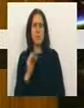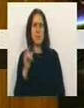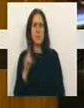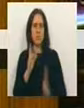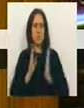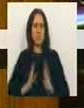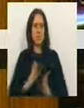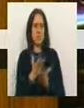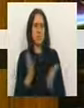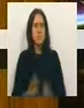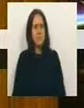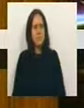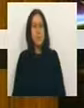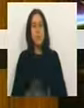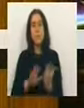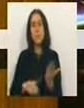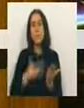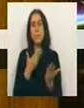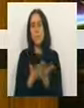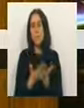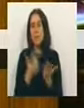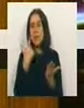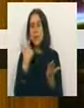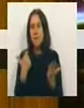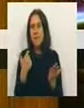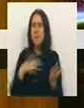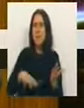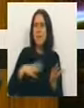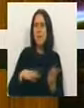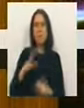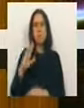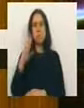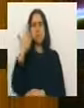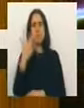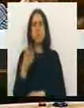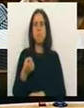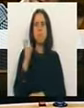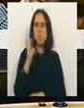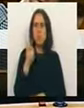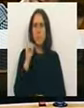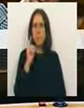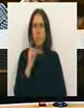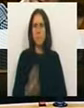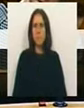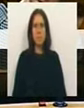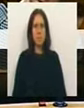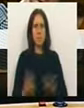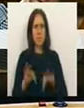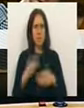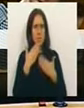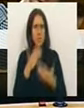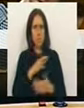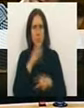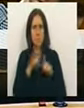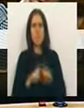ea nossa proposta e talvez não tão ambiciosa nem ousada e